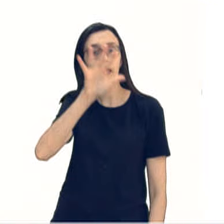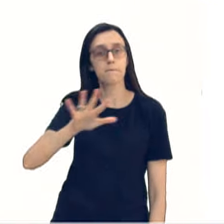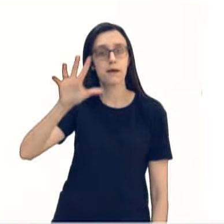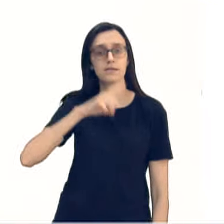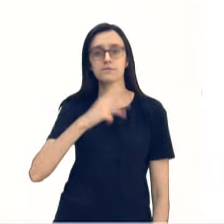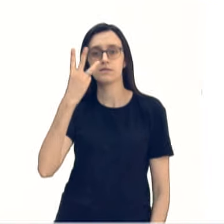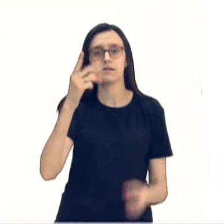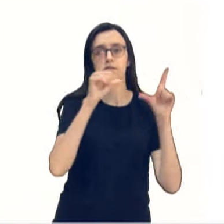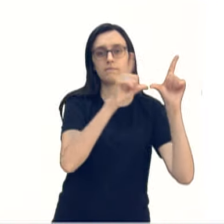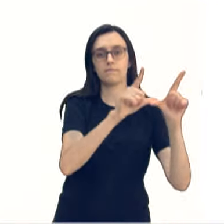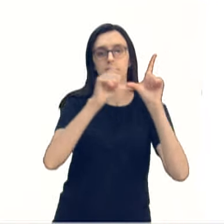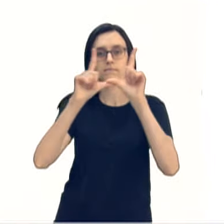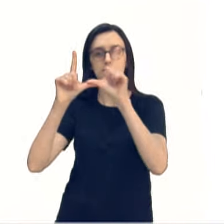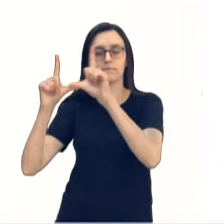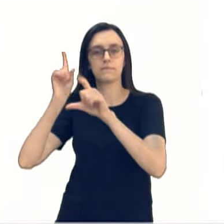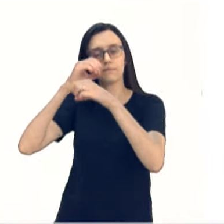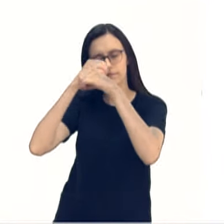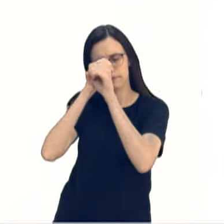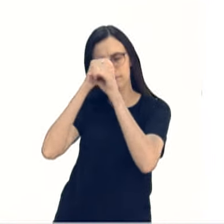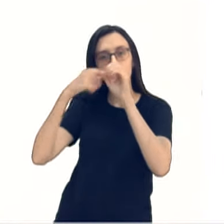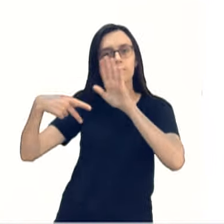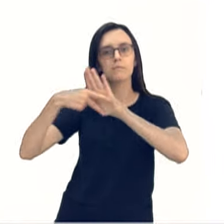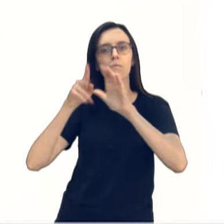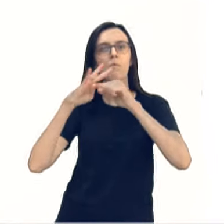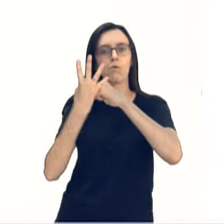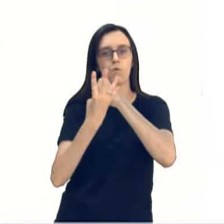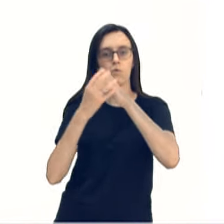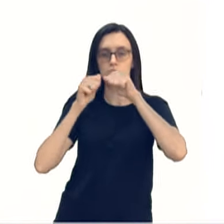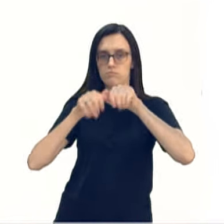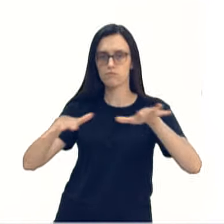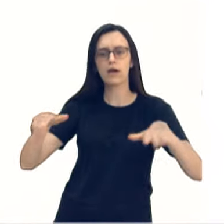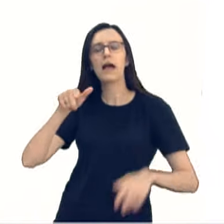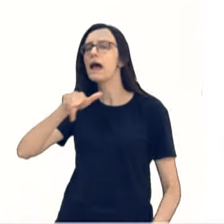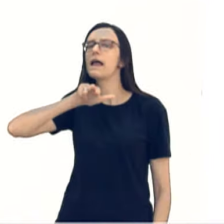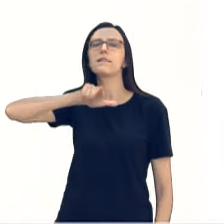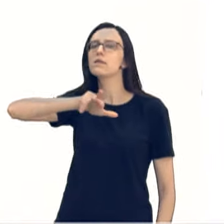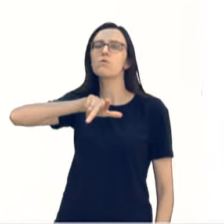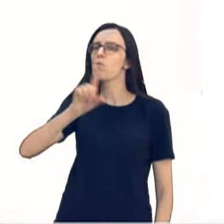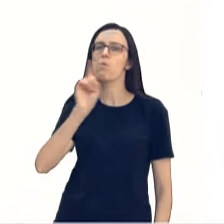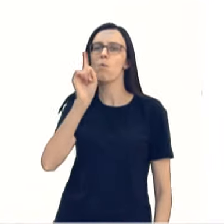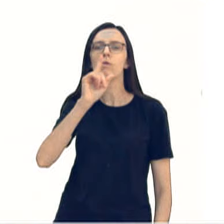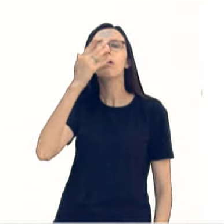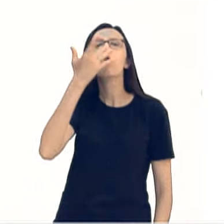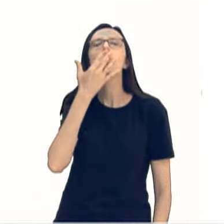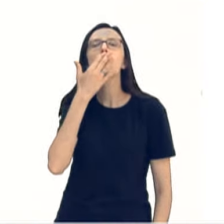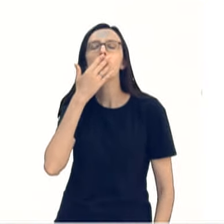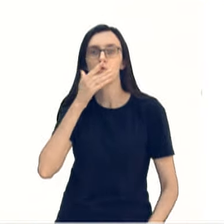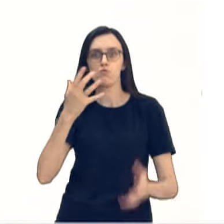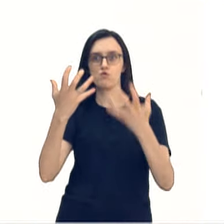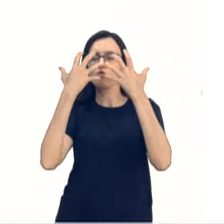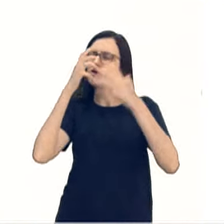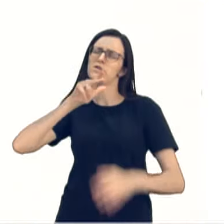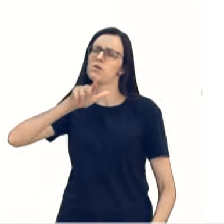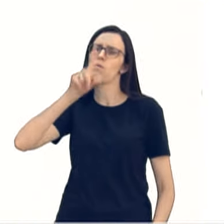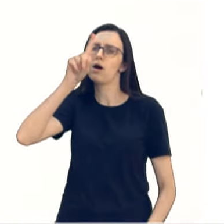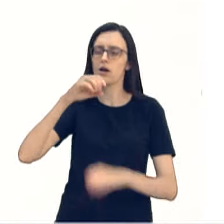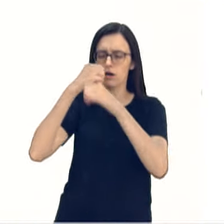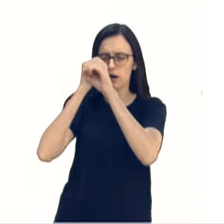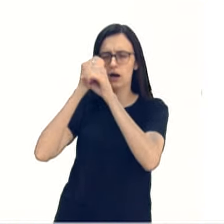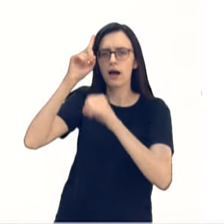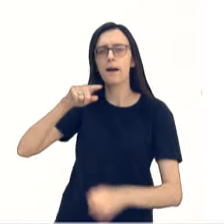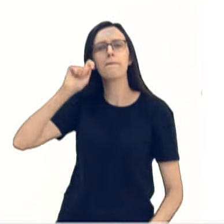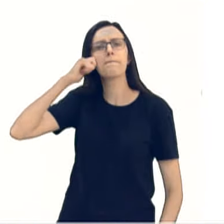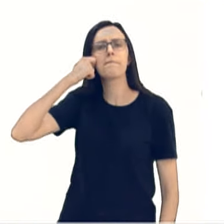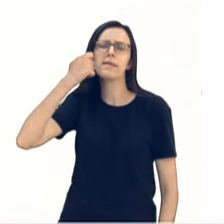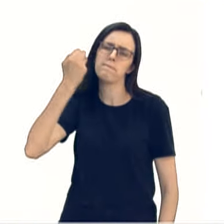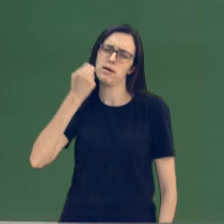3 imagens de microscópio de coronavírus. Eles não são vistos coloridos no microscópio, o microscópio faz imagens preto e branco.